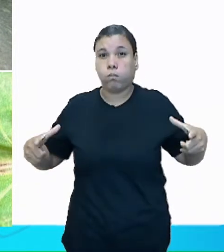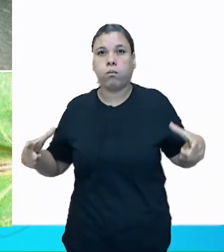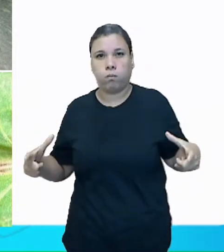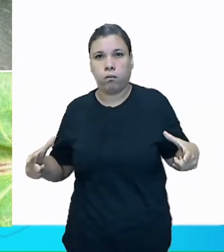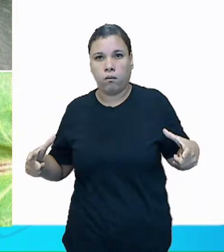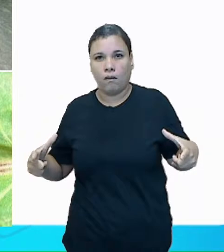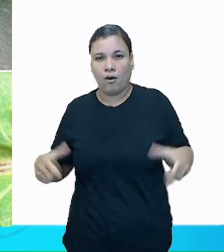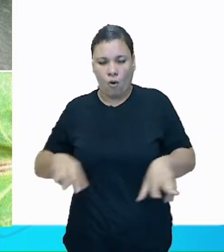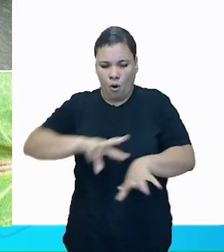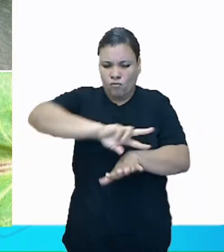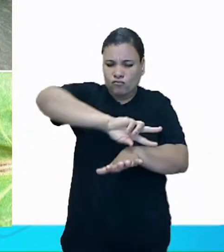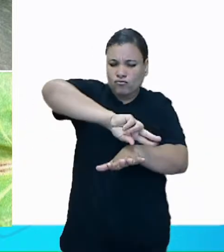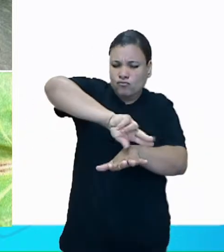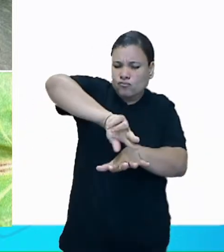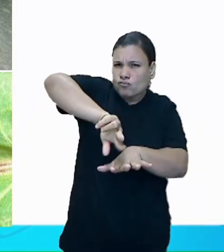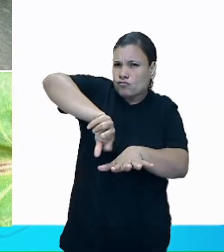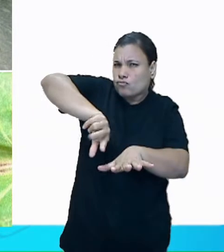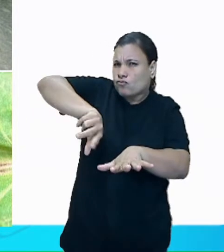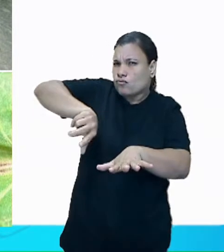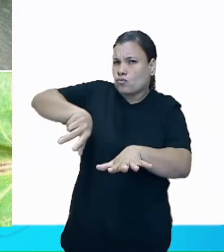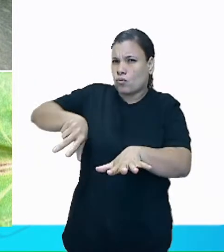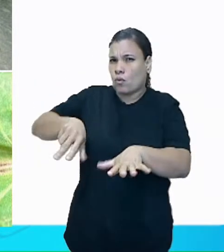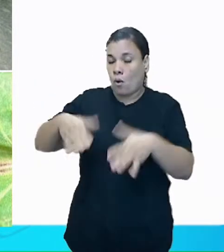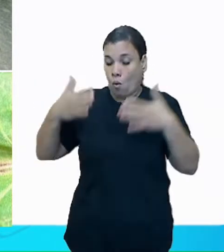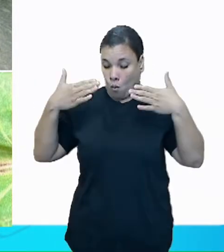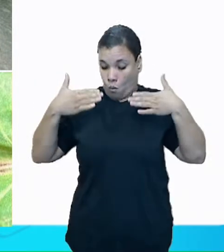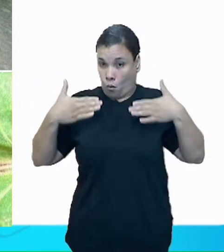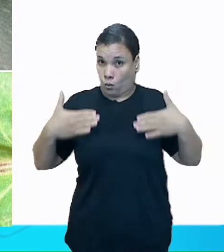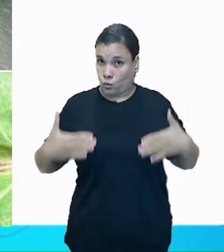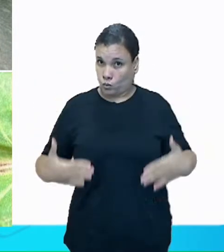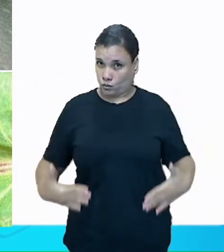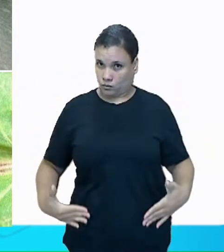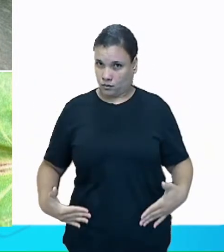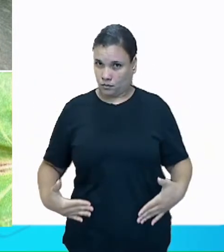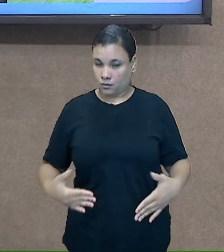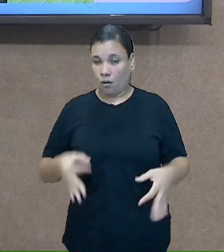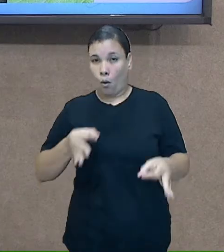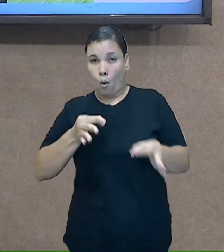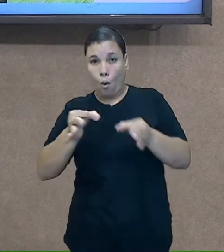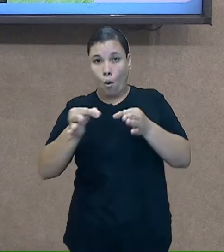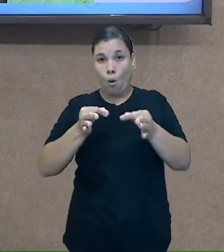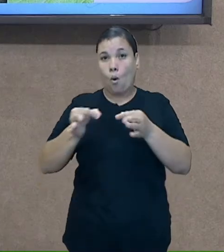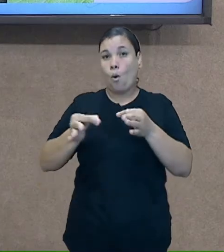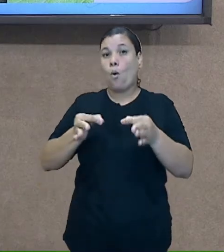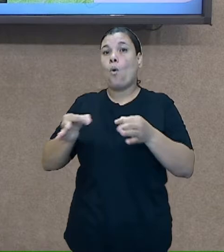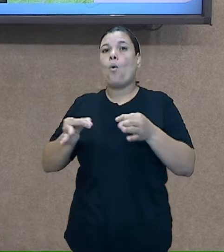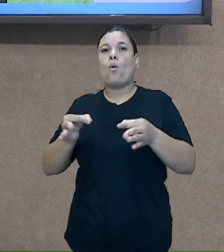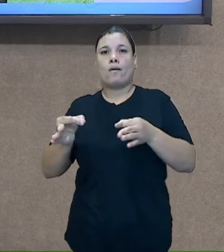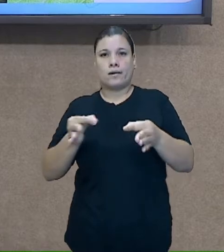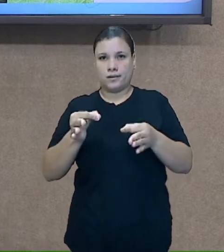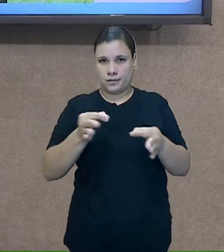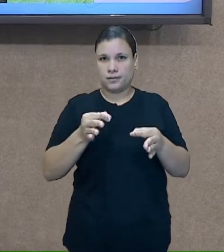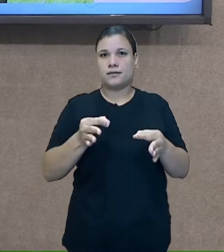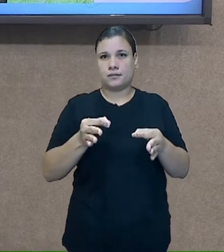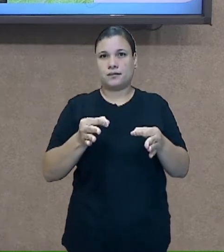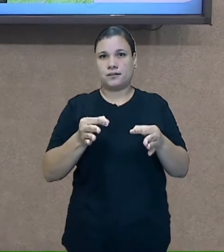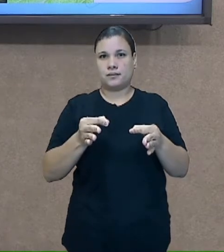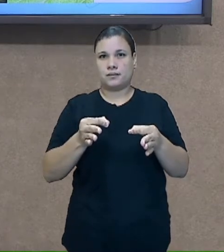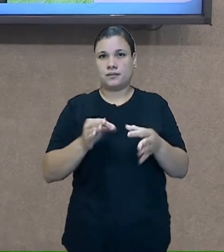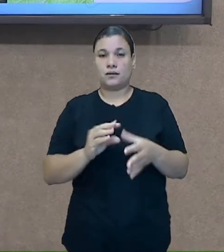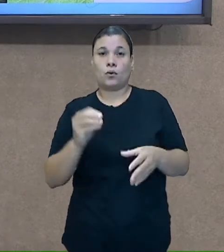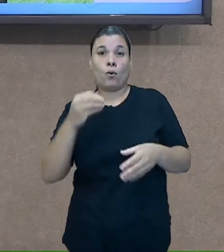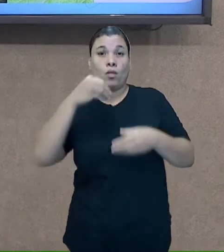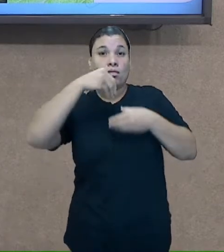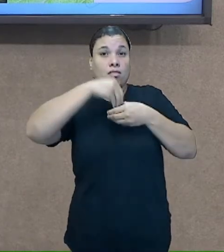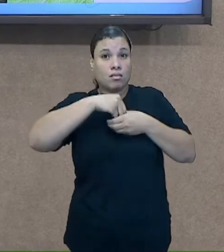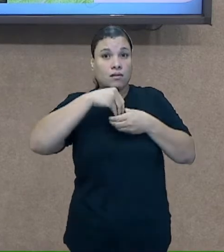nitidamente segmentado, ele tem partes organizadas dentro deste corpo do ser vivo que facilita